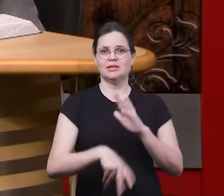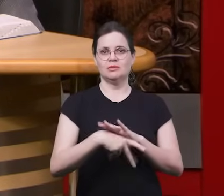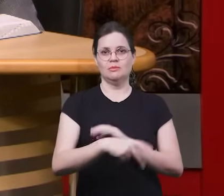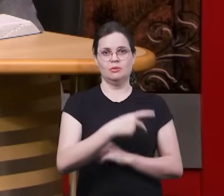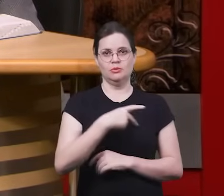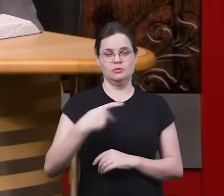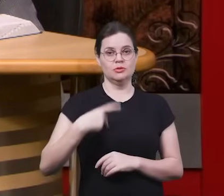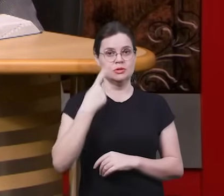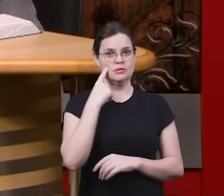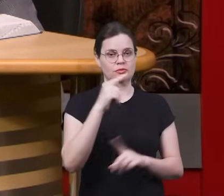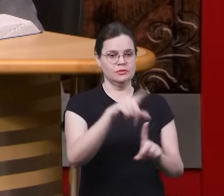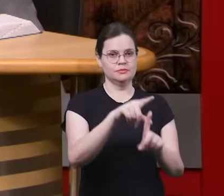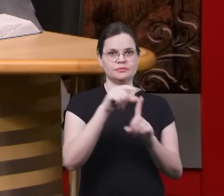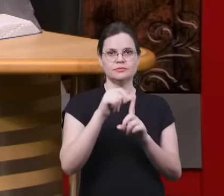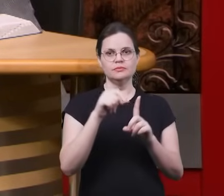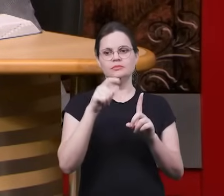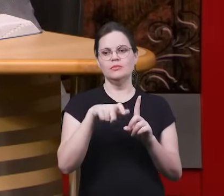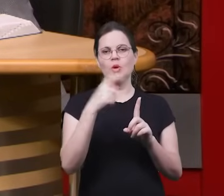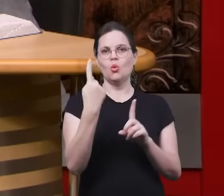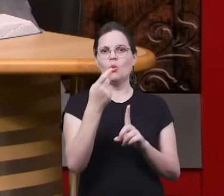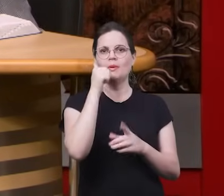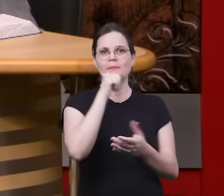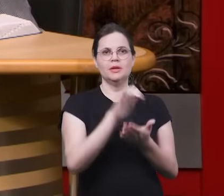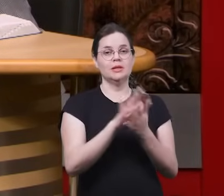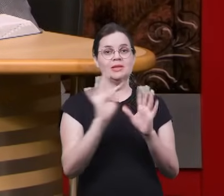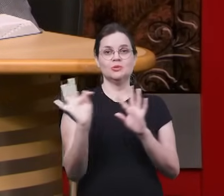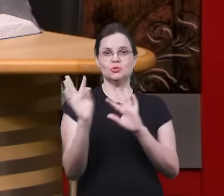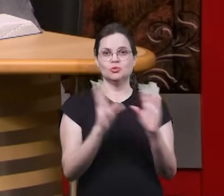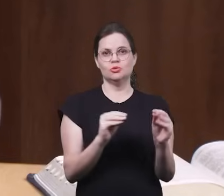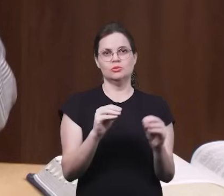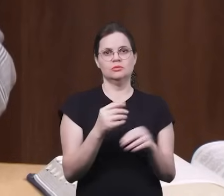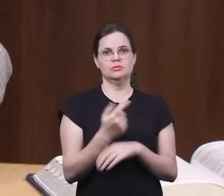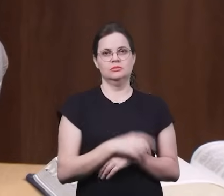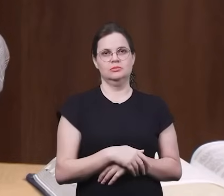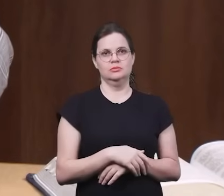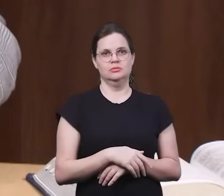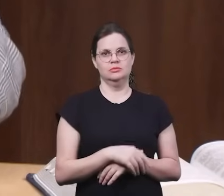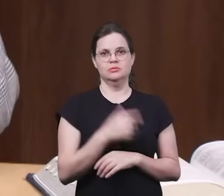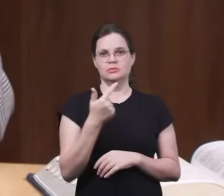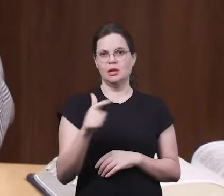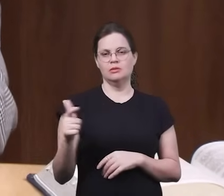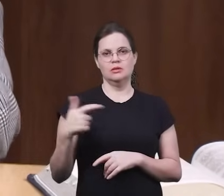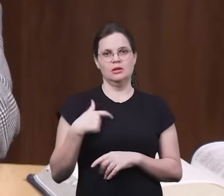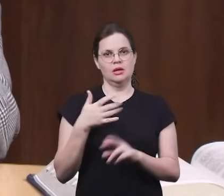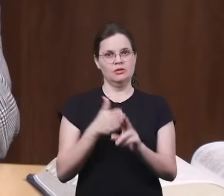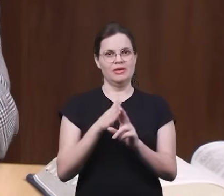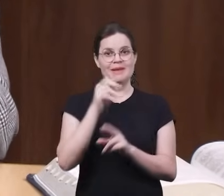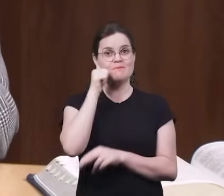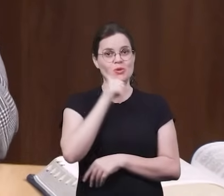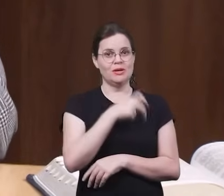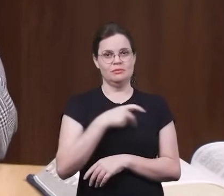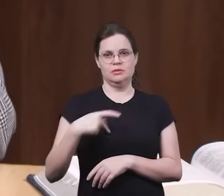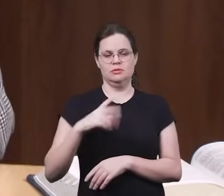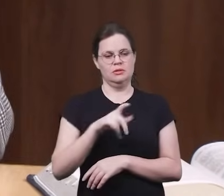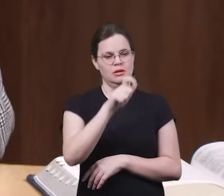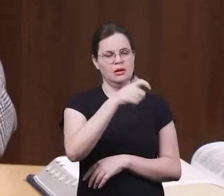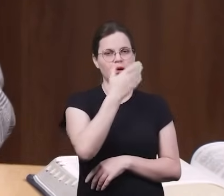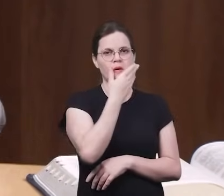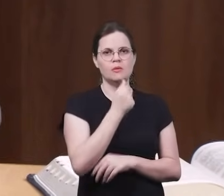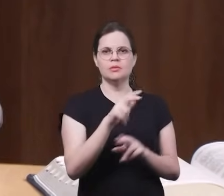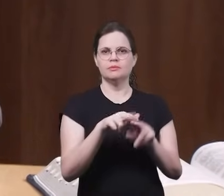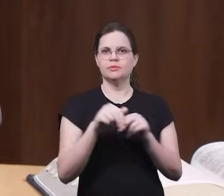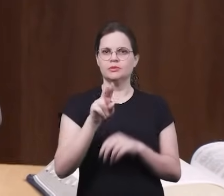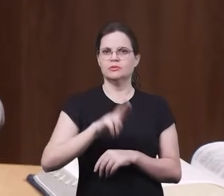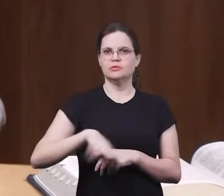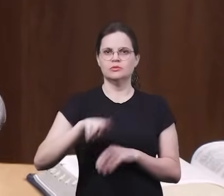né, o bispo seja marido de uma só mulher. Então, nenhuma referência à mulher, é referência ao